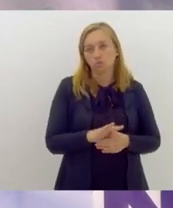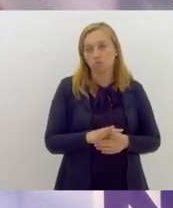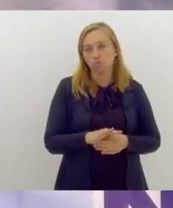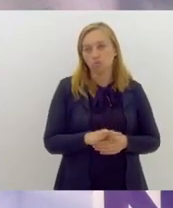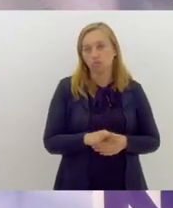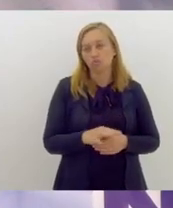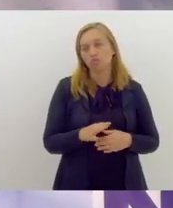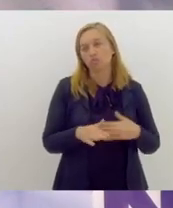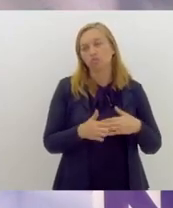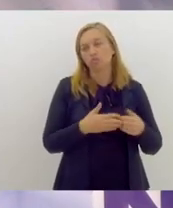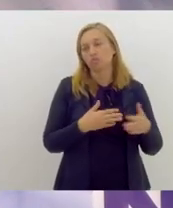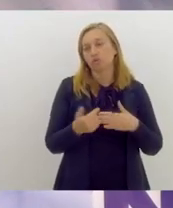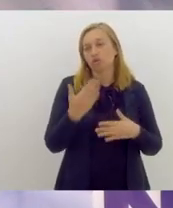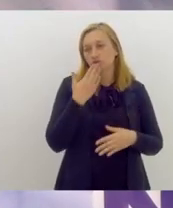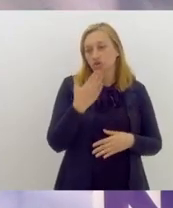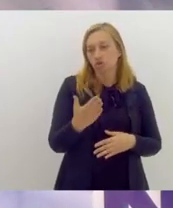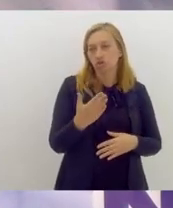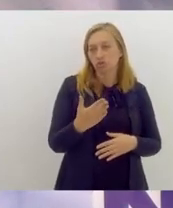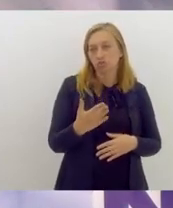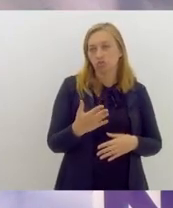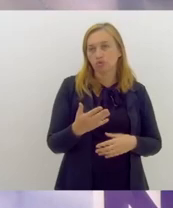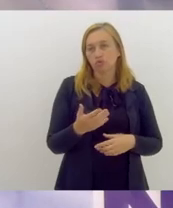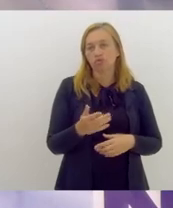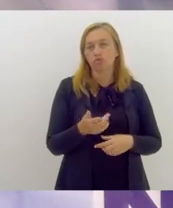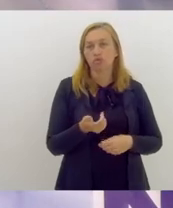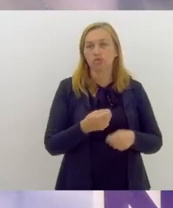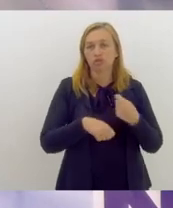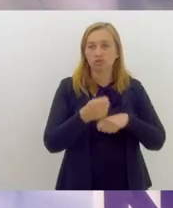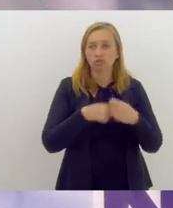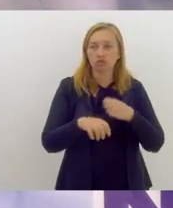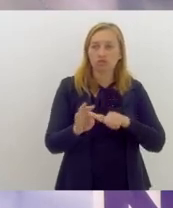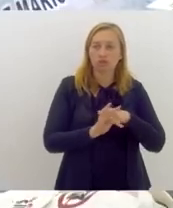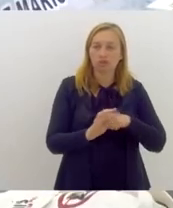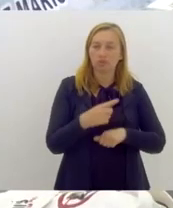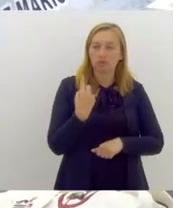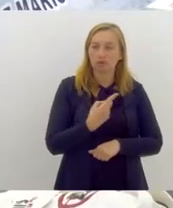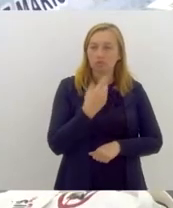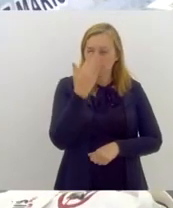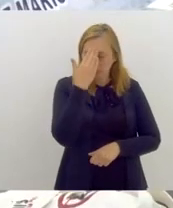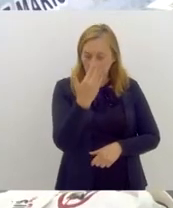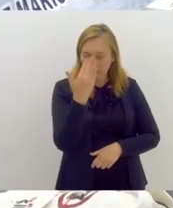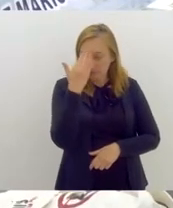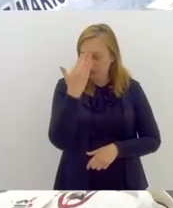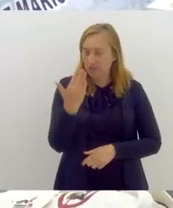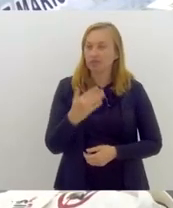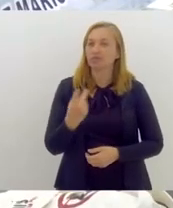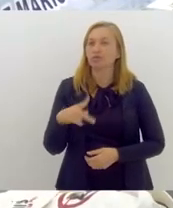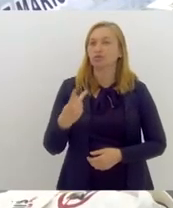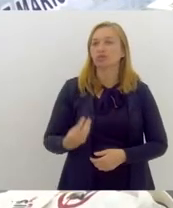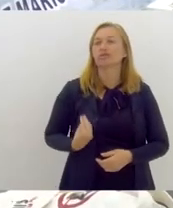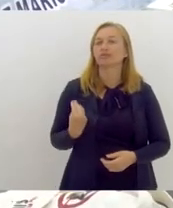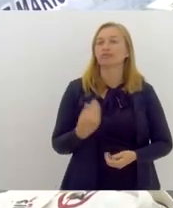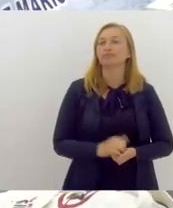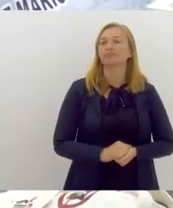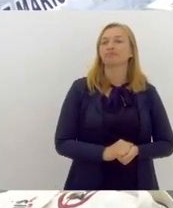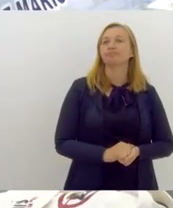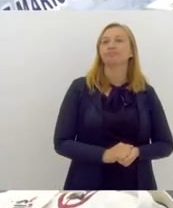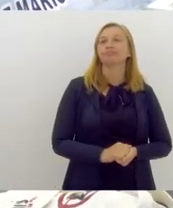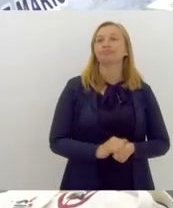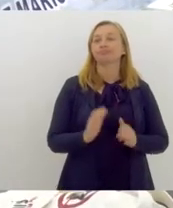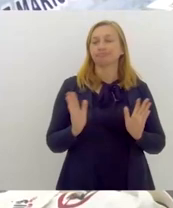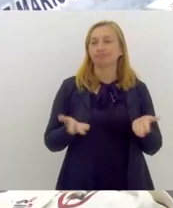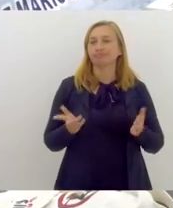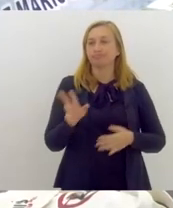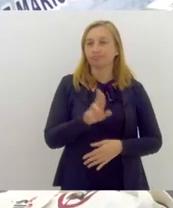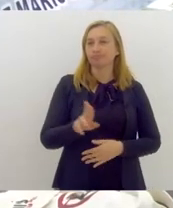qualquer tipo de opinamento e gerenciamento técnico da nossa parte obrigado tá muito obrigado pela sua presença agora quem